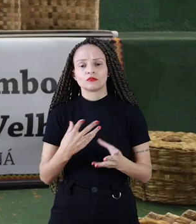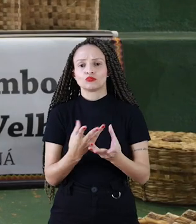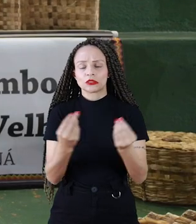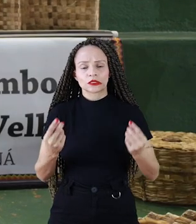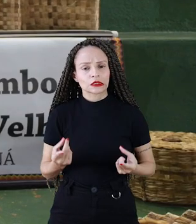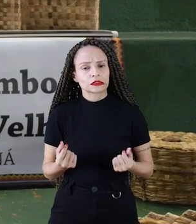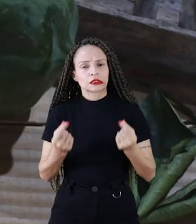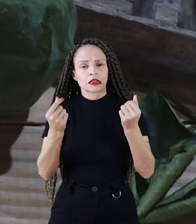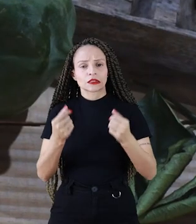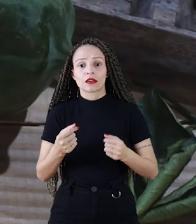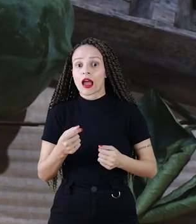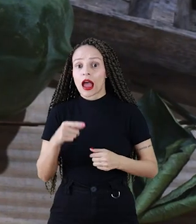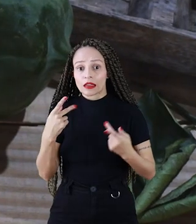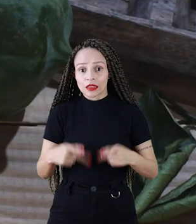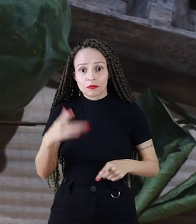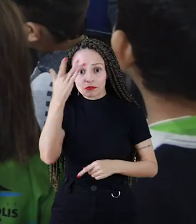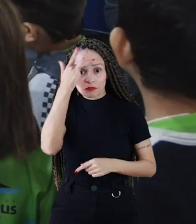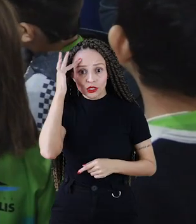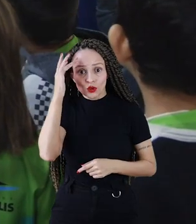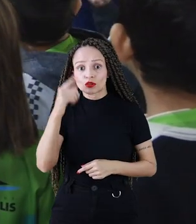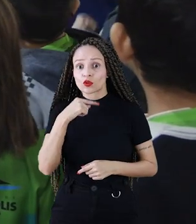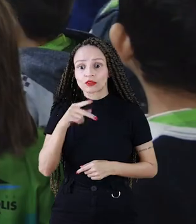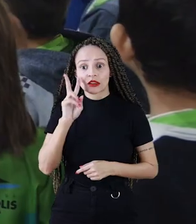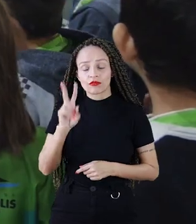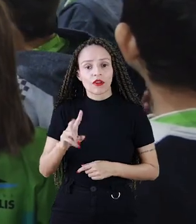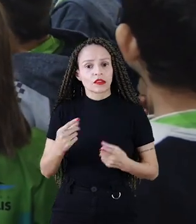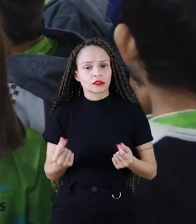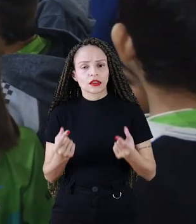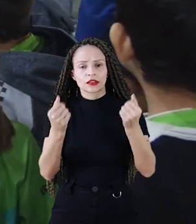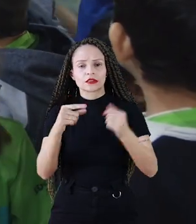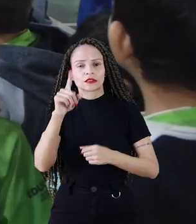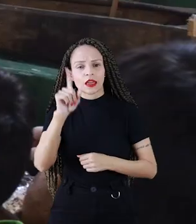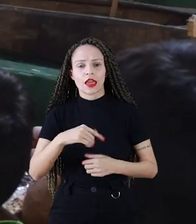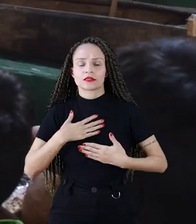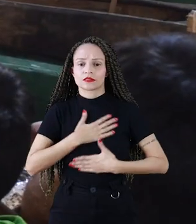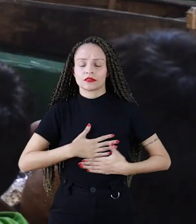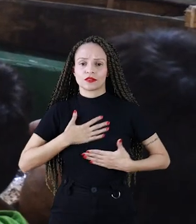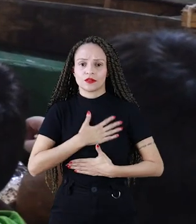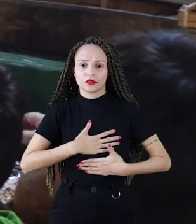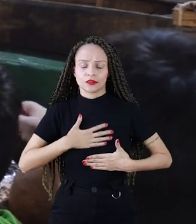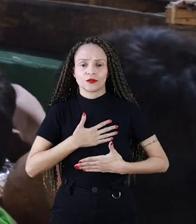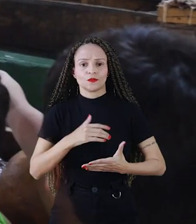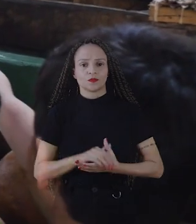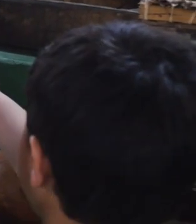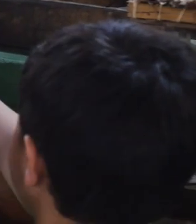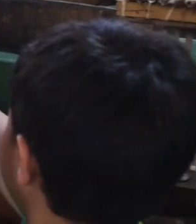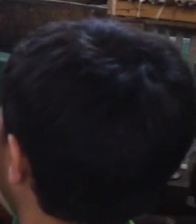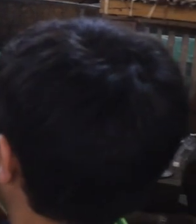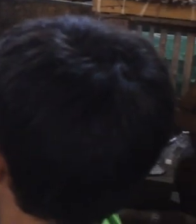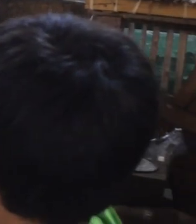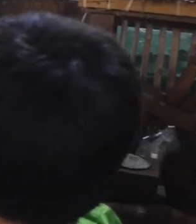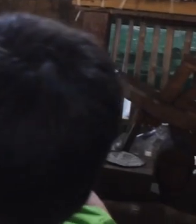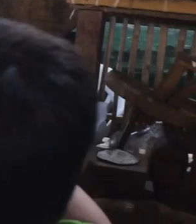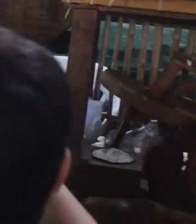muitas riquezas e que nem sempre as pessoas daqui estão conseguindo ver essas riquezas é uma satisfação na feira Irani